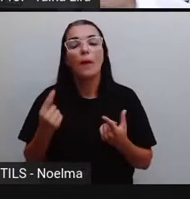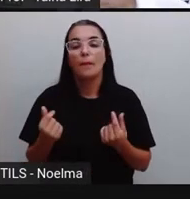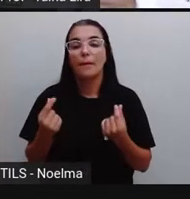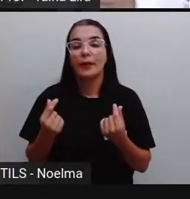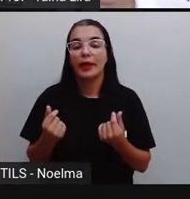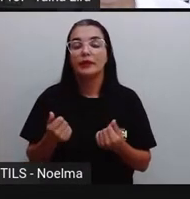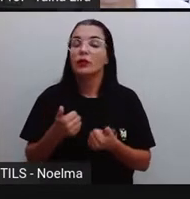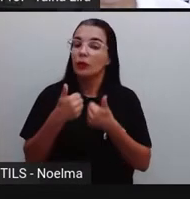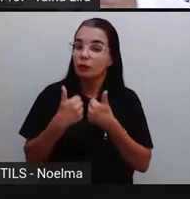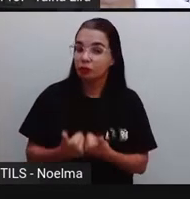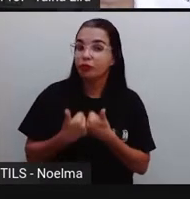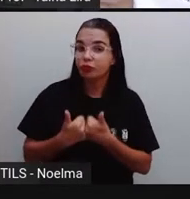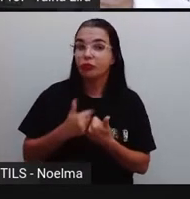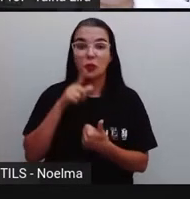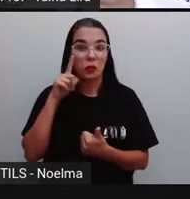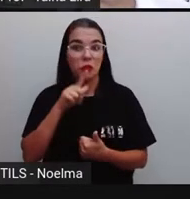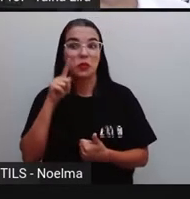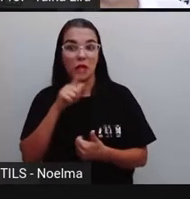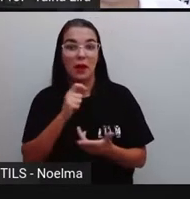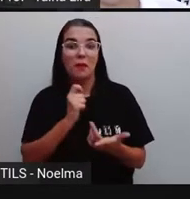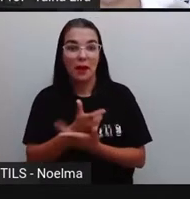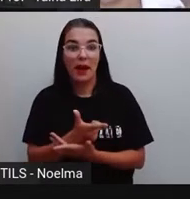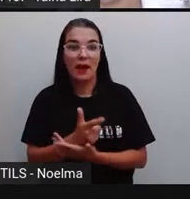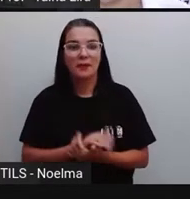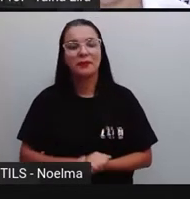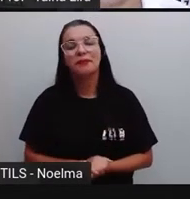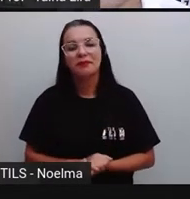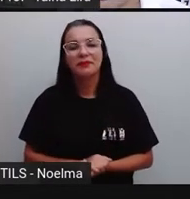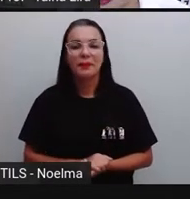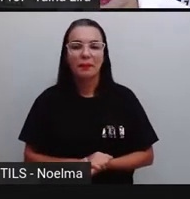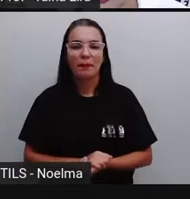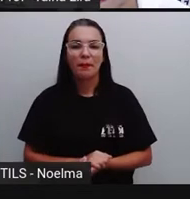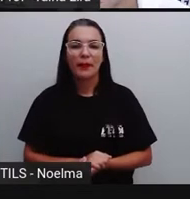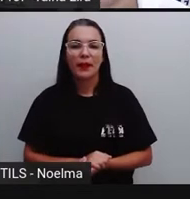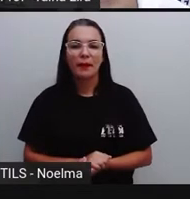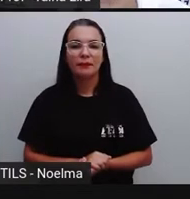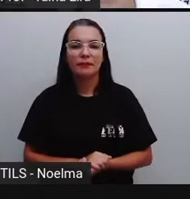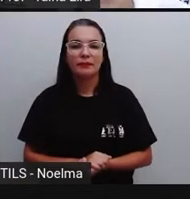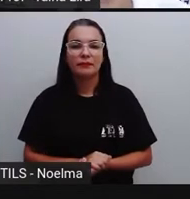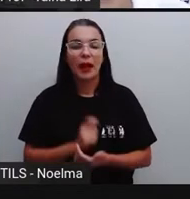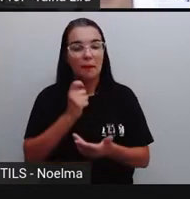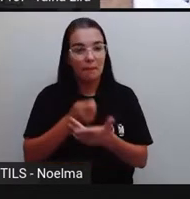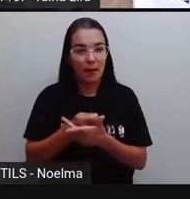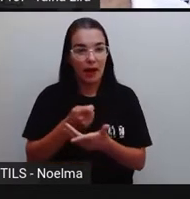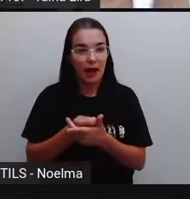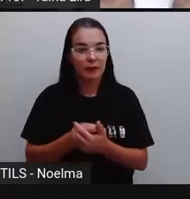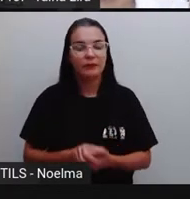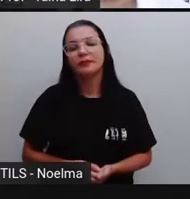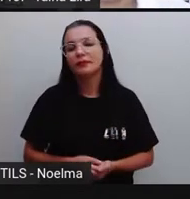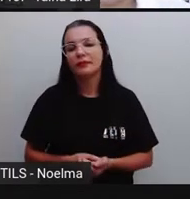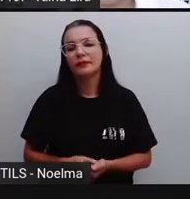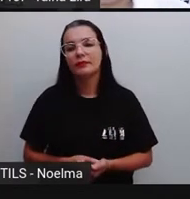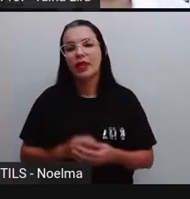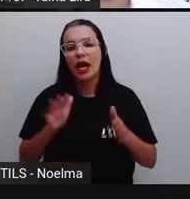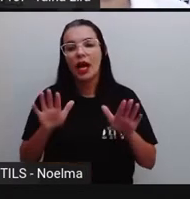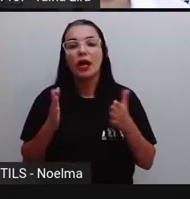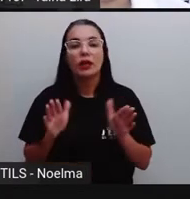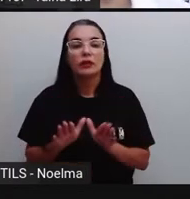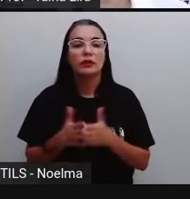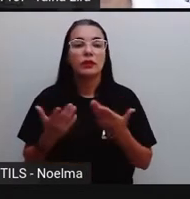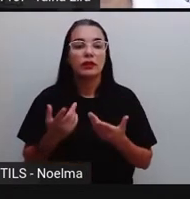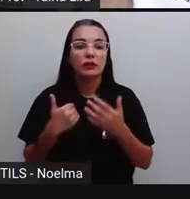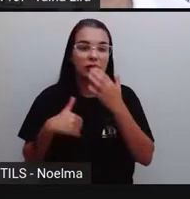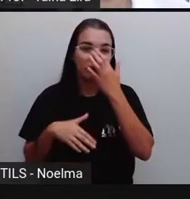cabe no bolso do consumidor. Então, observem, quando a gente vai fazer uma produção, né? A gente utilizando aí,